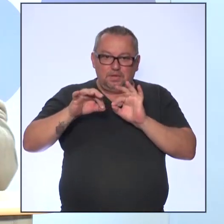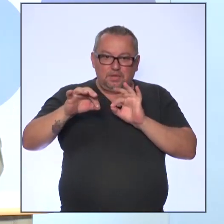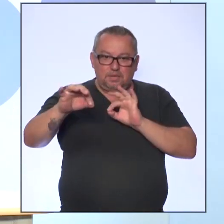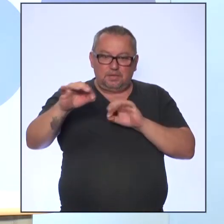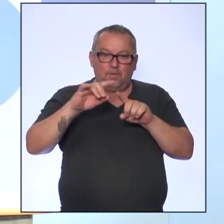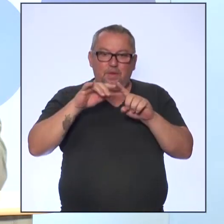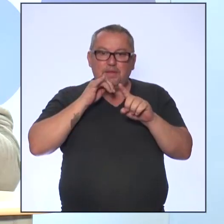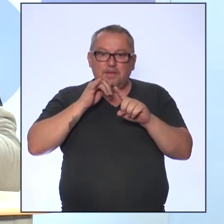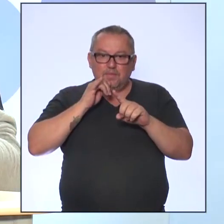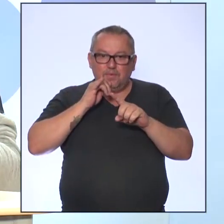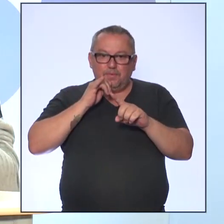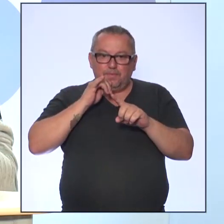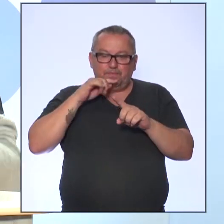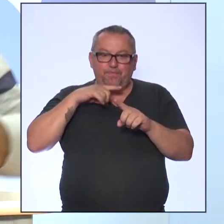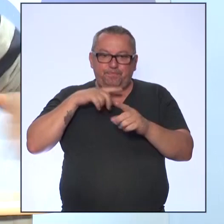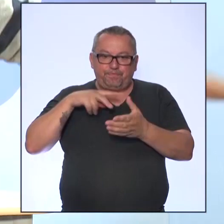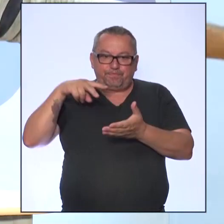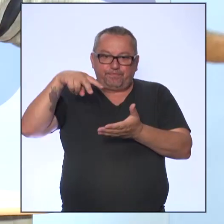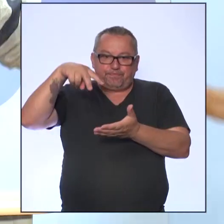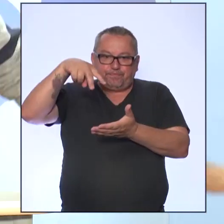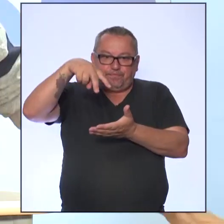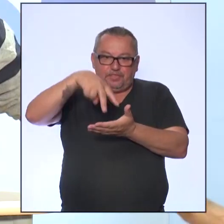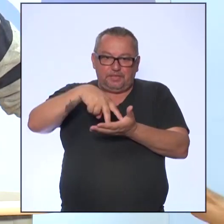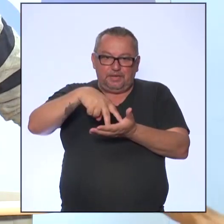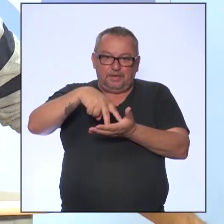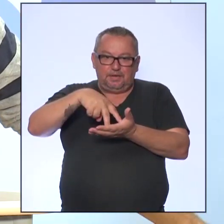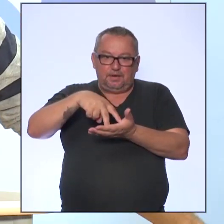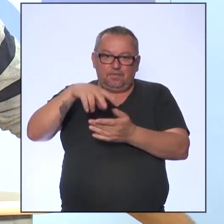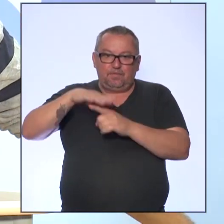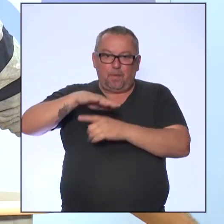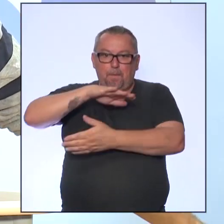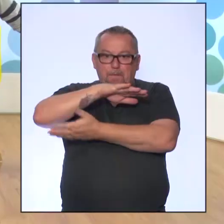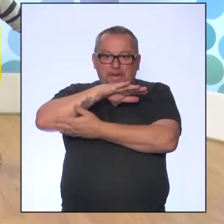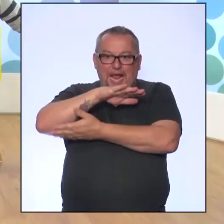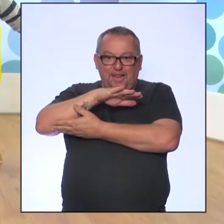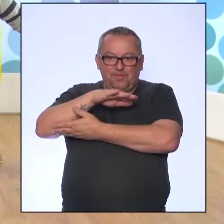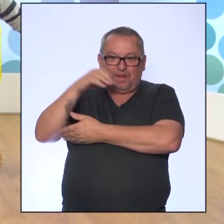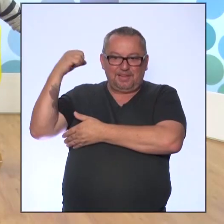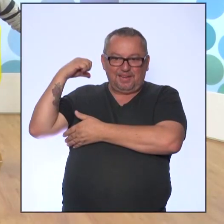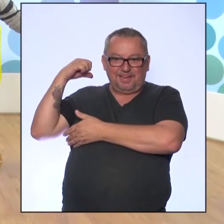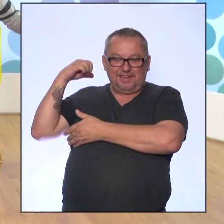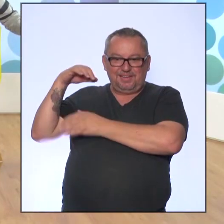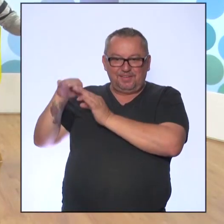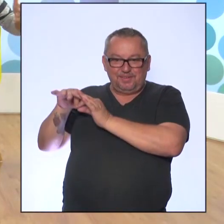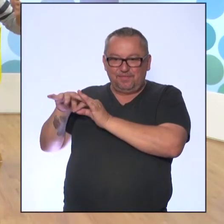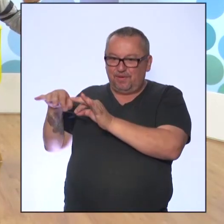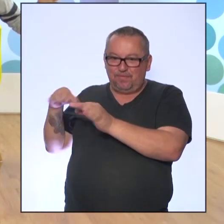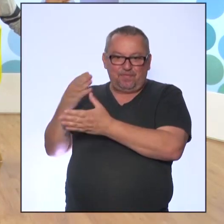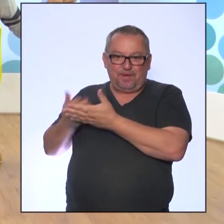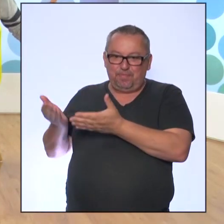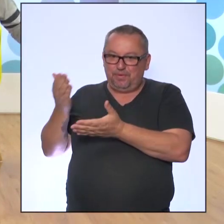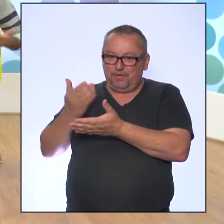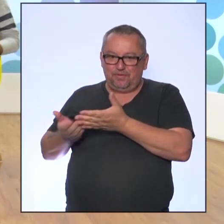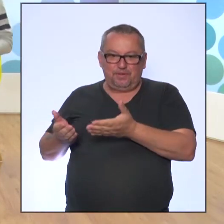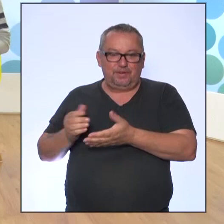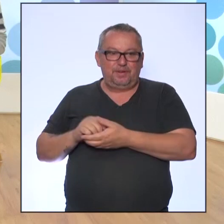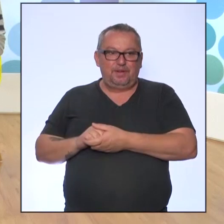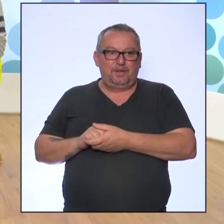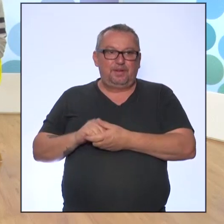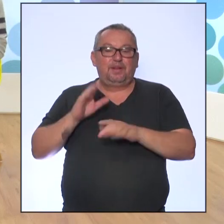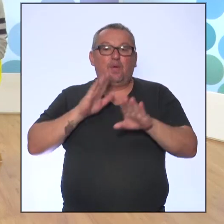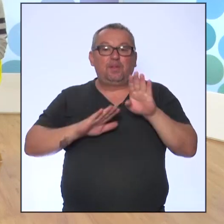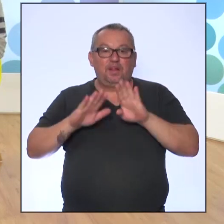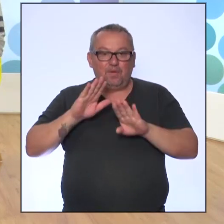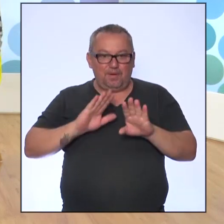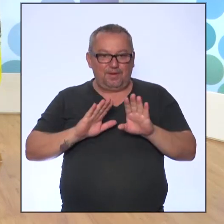toca. Então, se você não tem uma queda bem apurada, você vai tocar o braço lá atrás para se apoiar e vai perder uma boa metragem de salto,